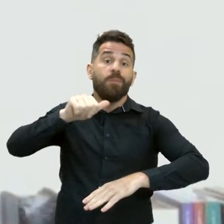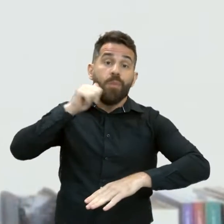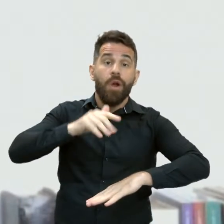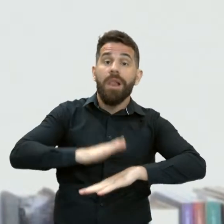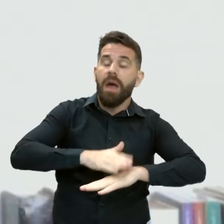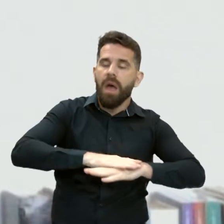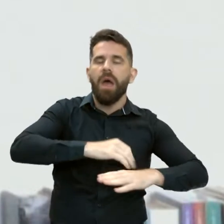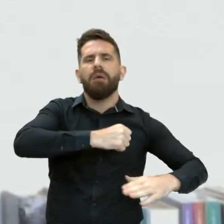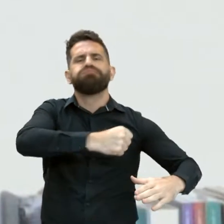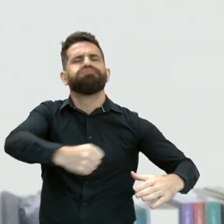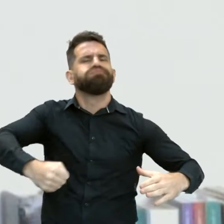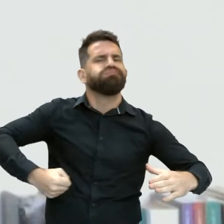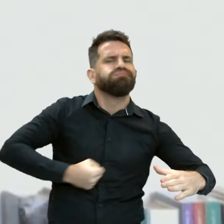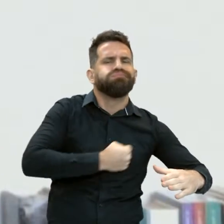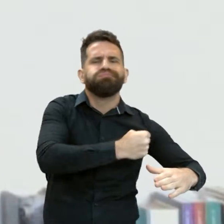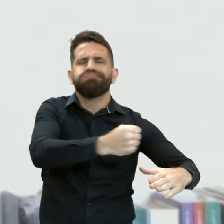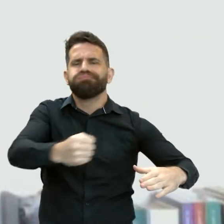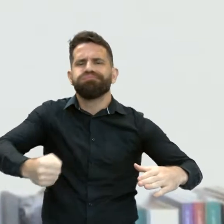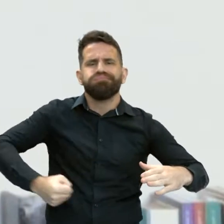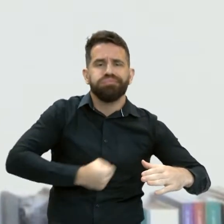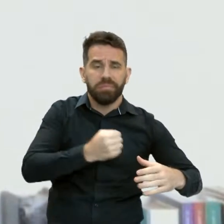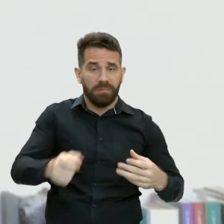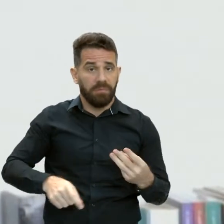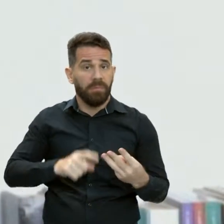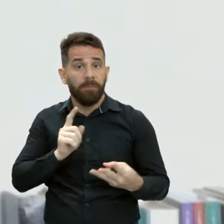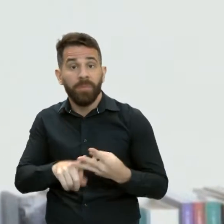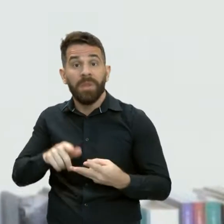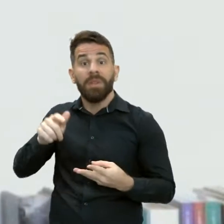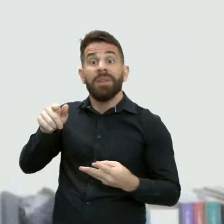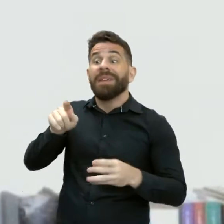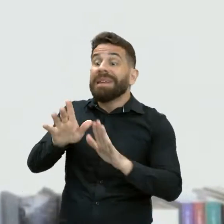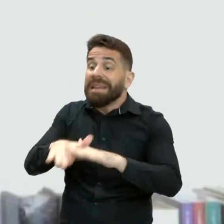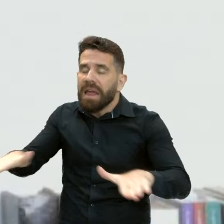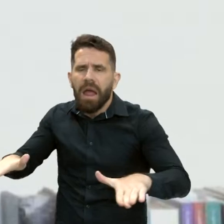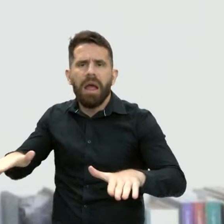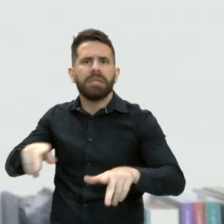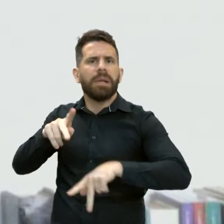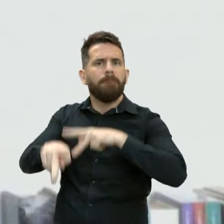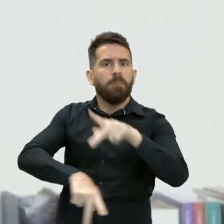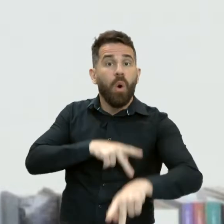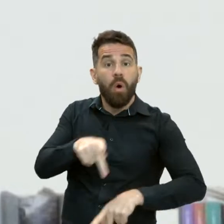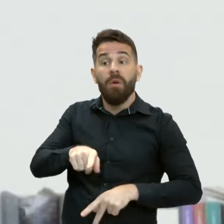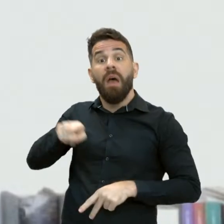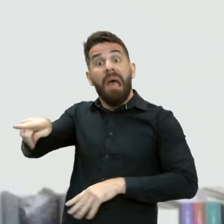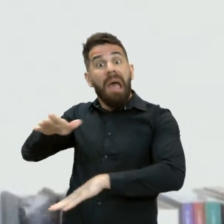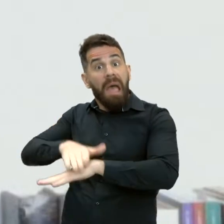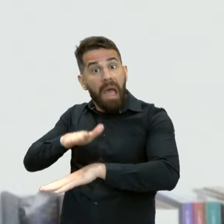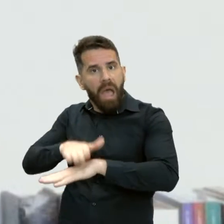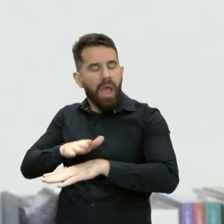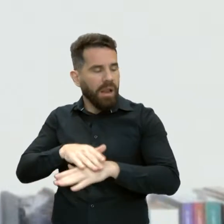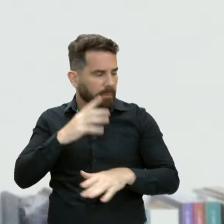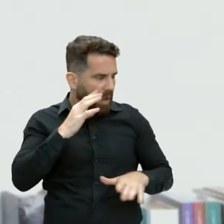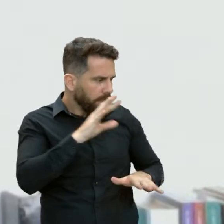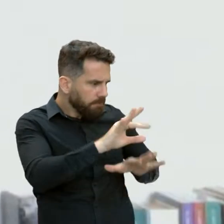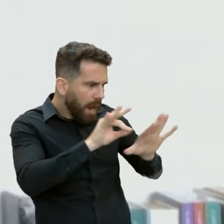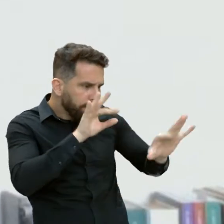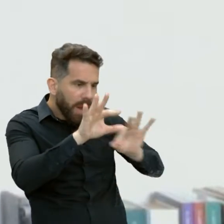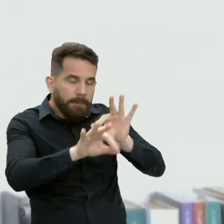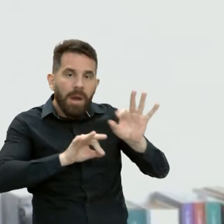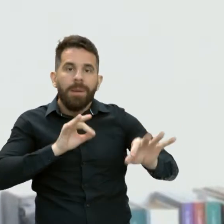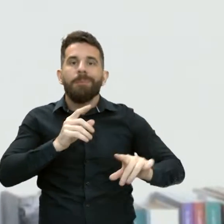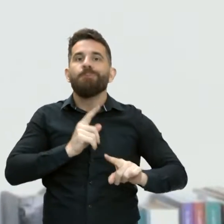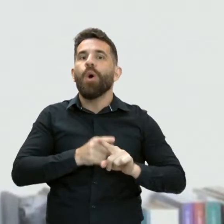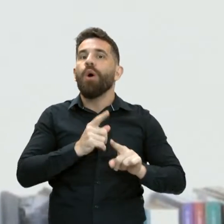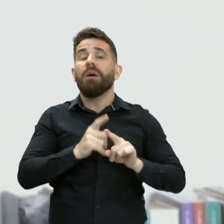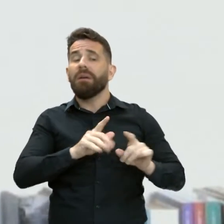foram silenciadas pela história oficial. Então, o tema já na velhice dela,